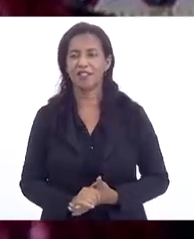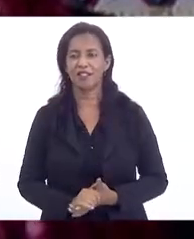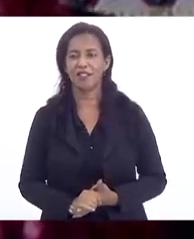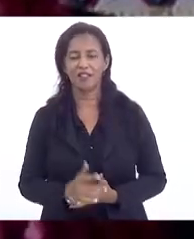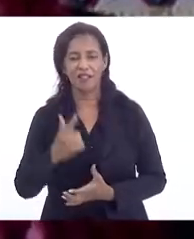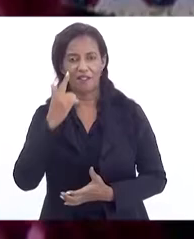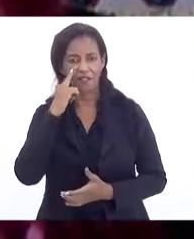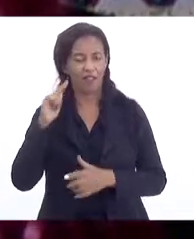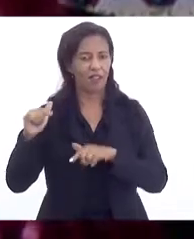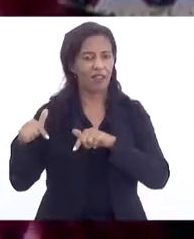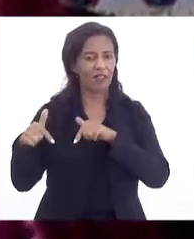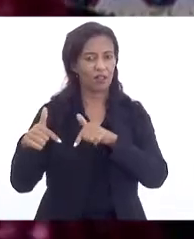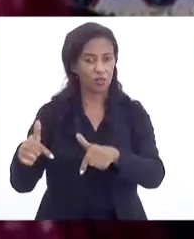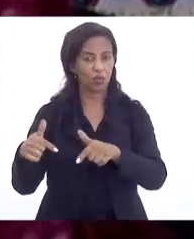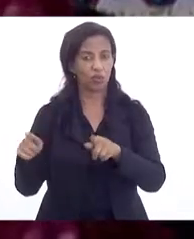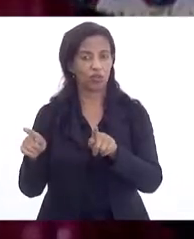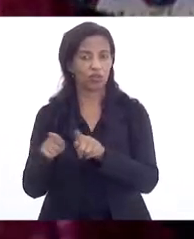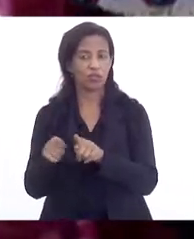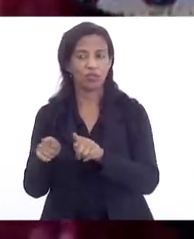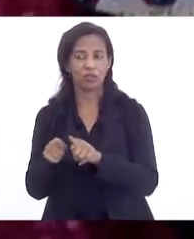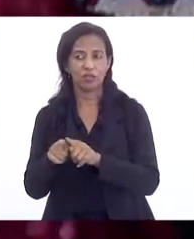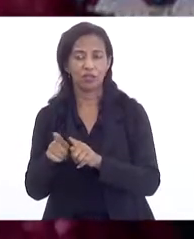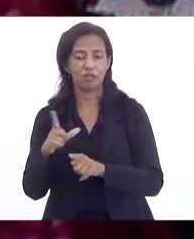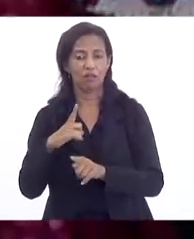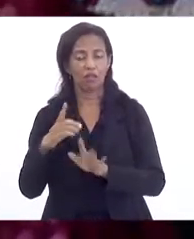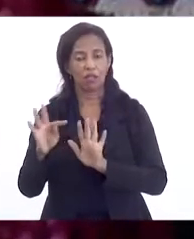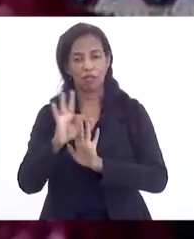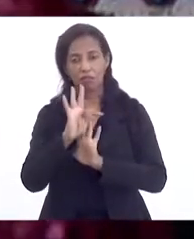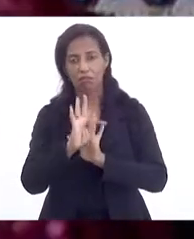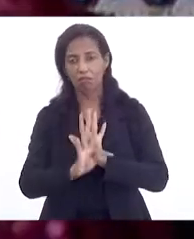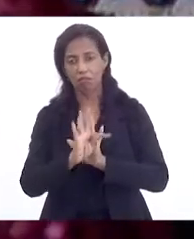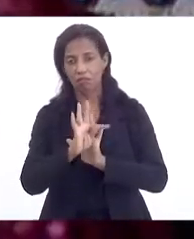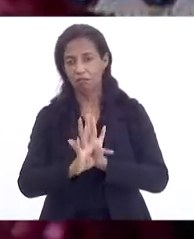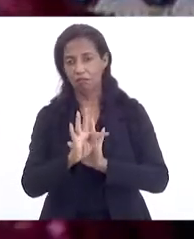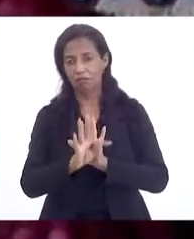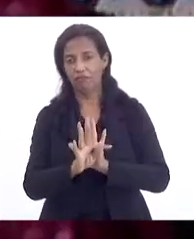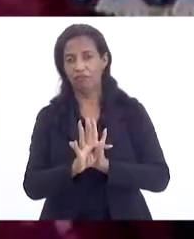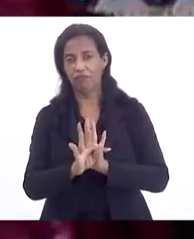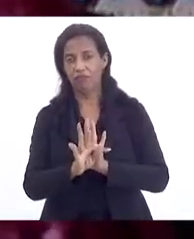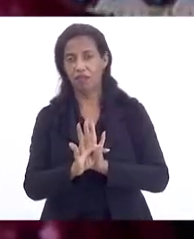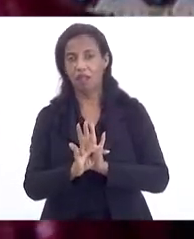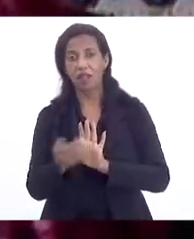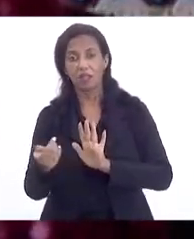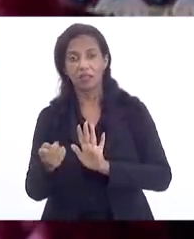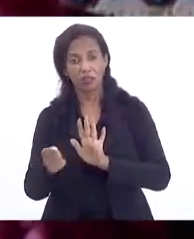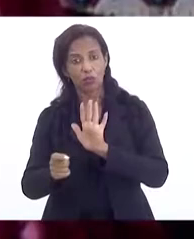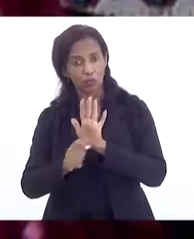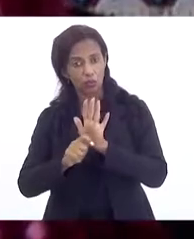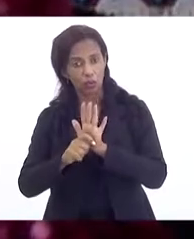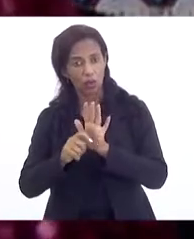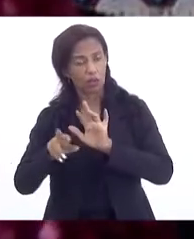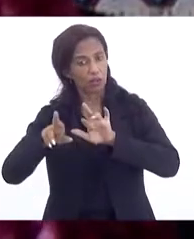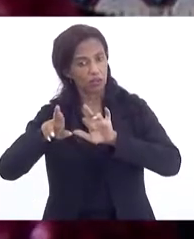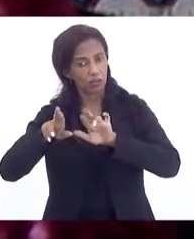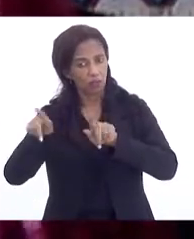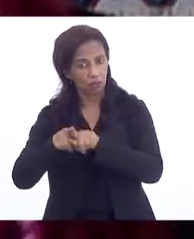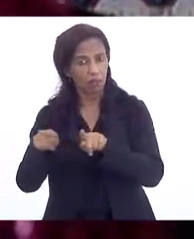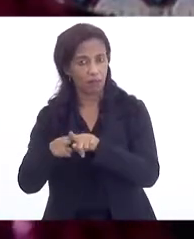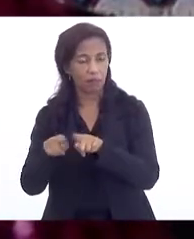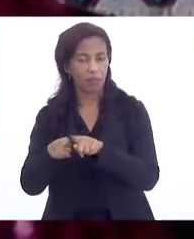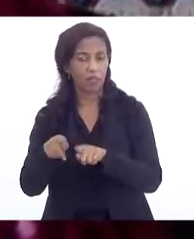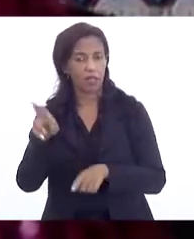ações medicamentosas, que o termo, né, inclusive, são drogas medicamentosas. Então, o